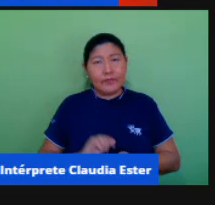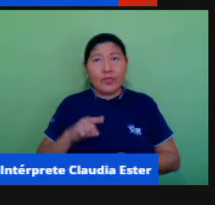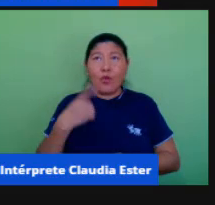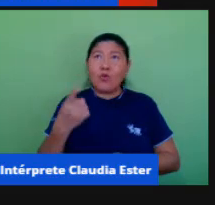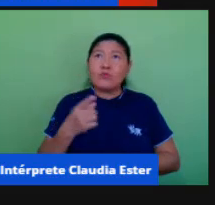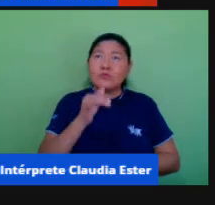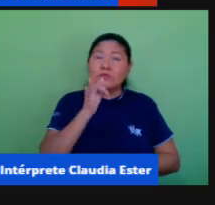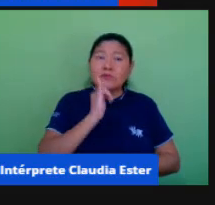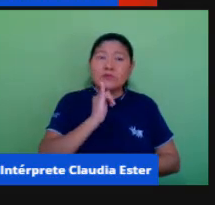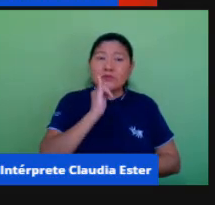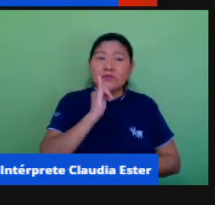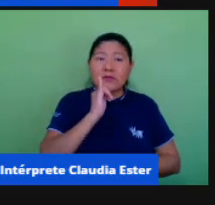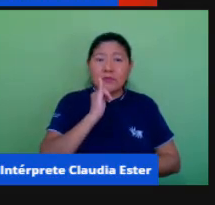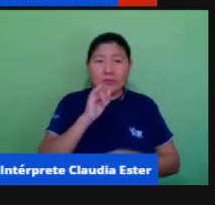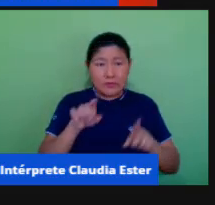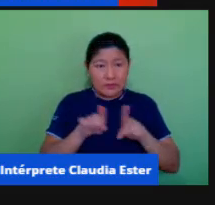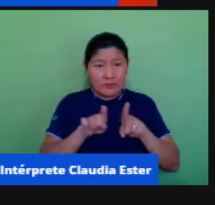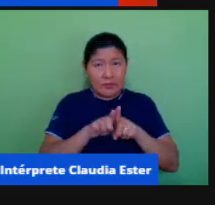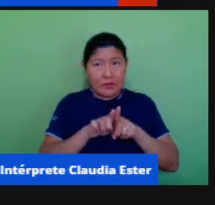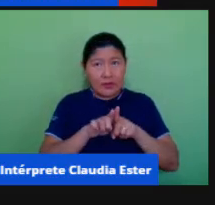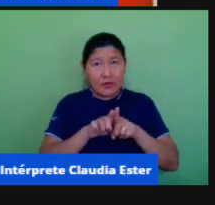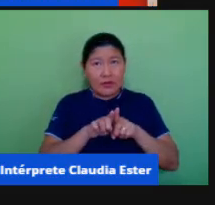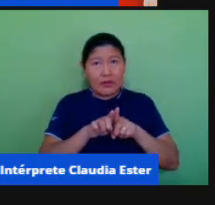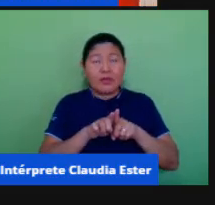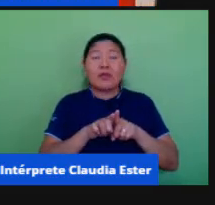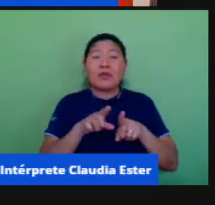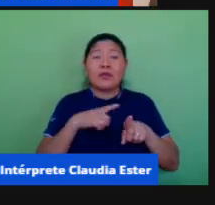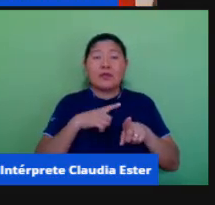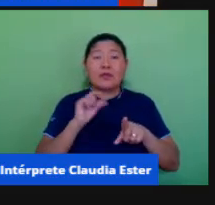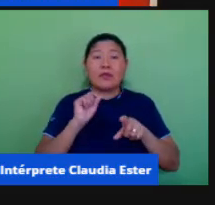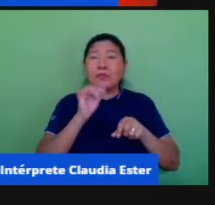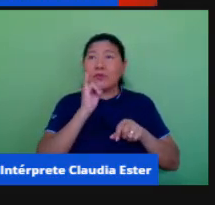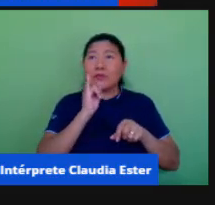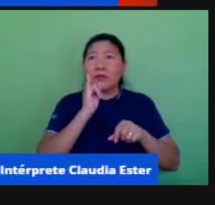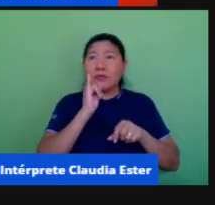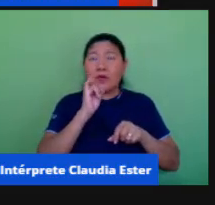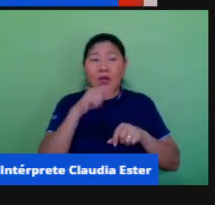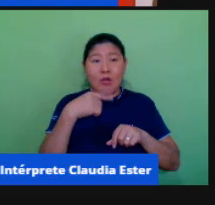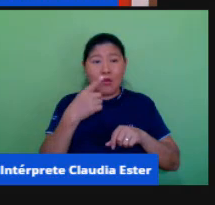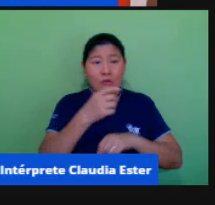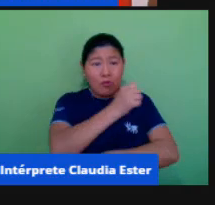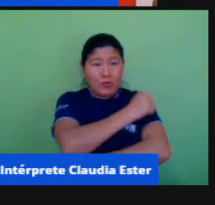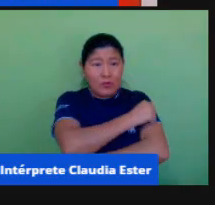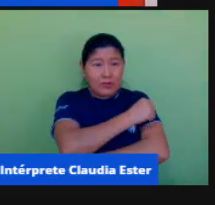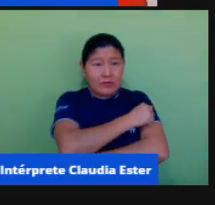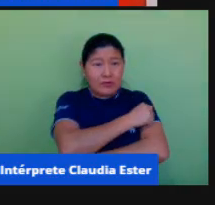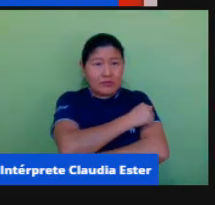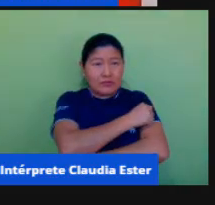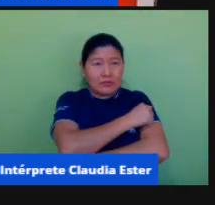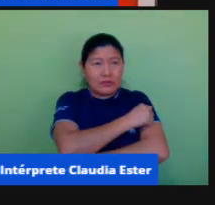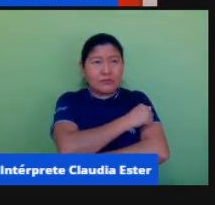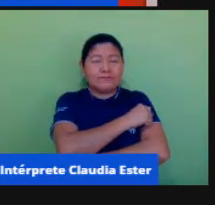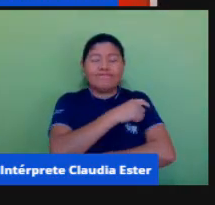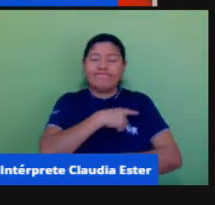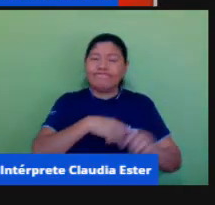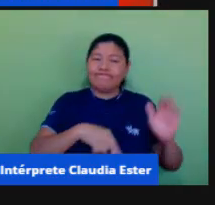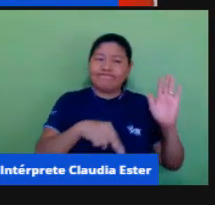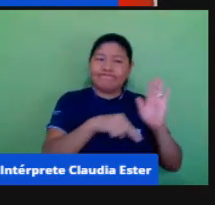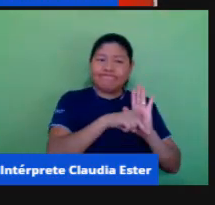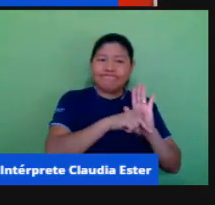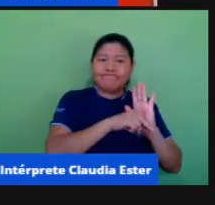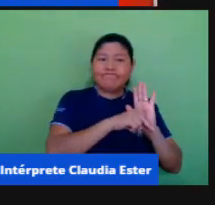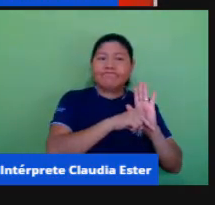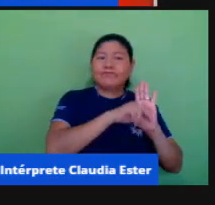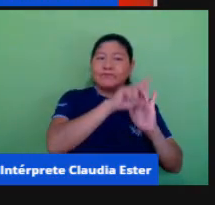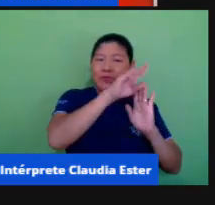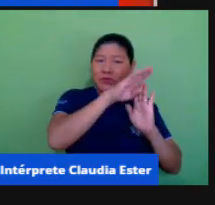um caso de recuperação de ano. Alguns alunos ficaram com nota baixa comigo em